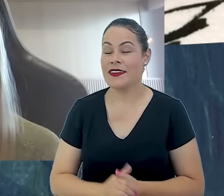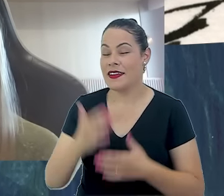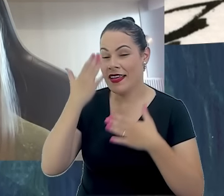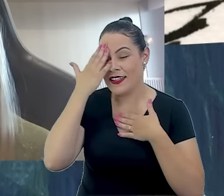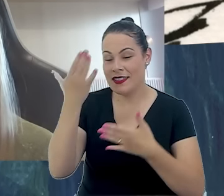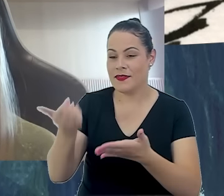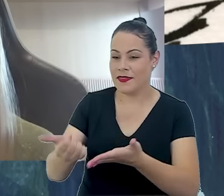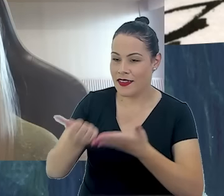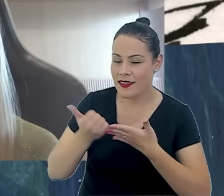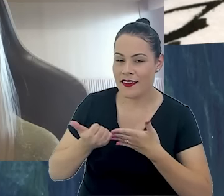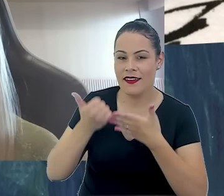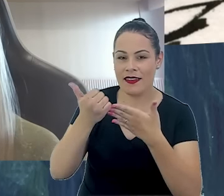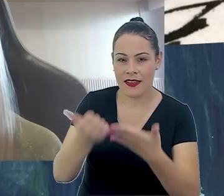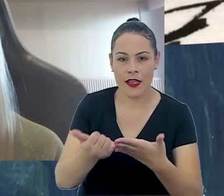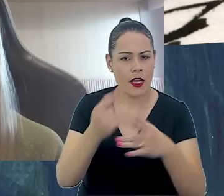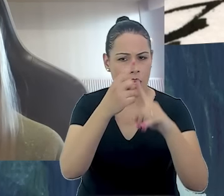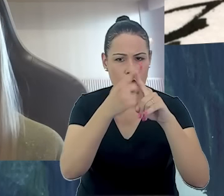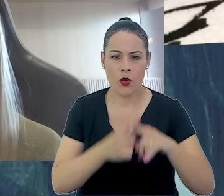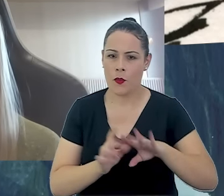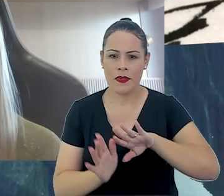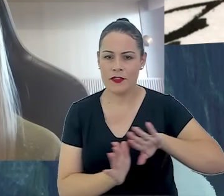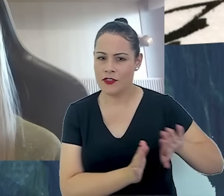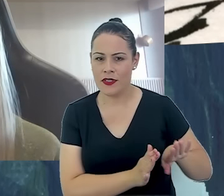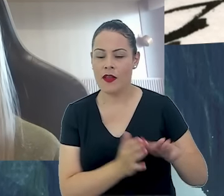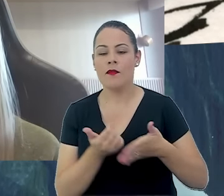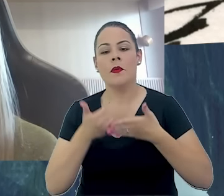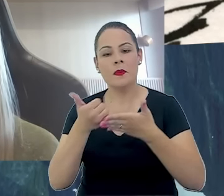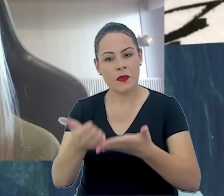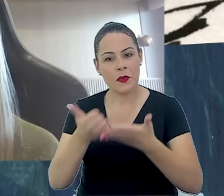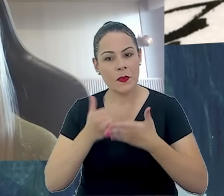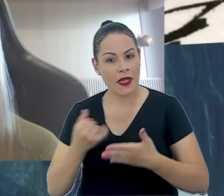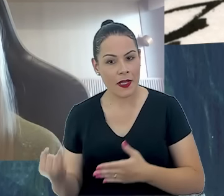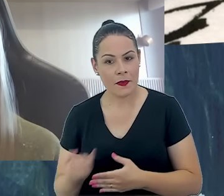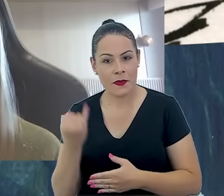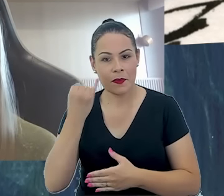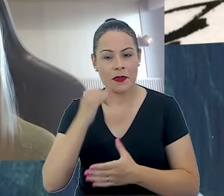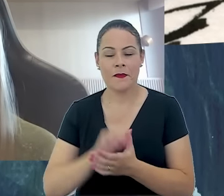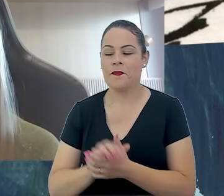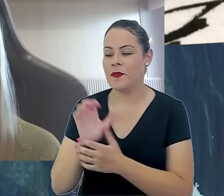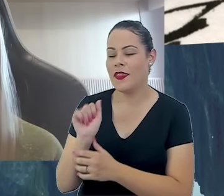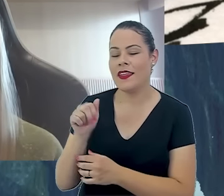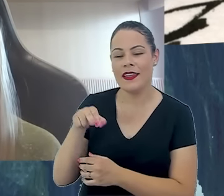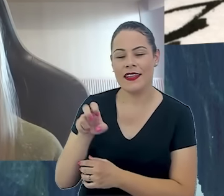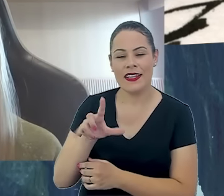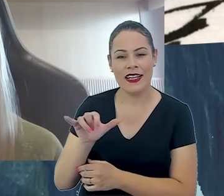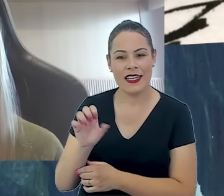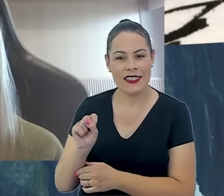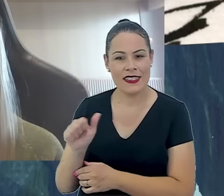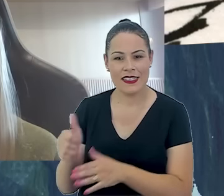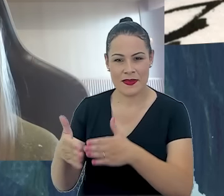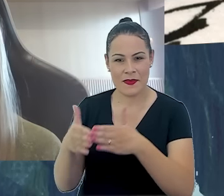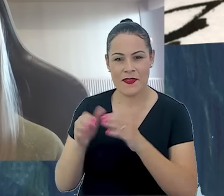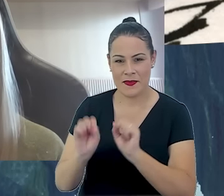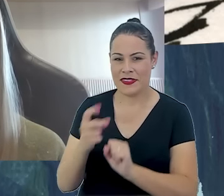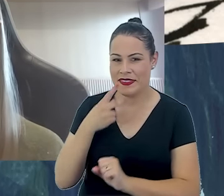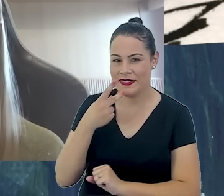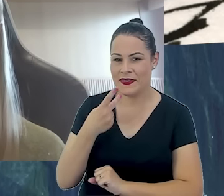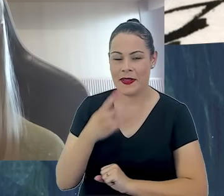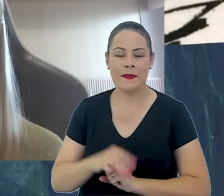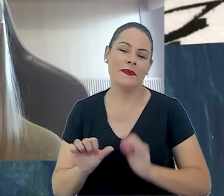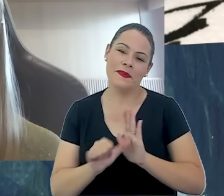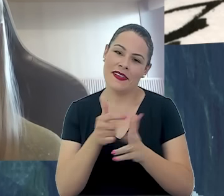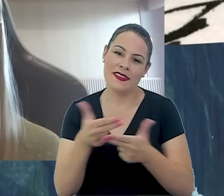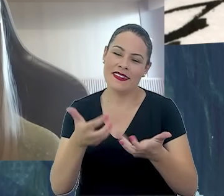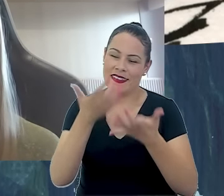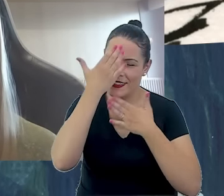Muito cooperar, não apenas competir. Isso é realmente muito importante. Anelisa, por favor.